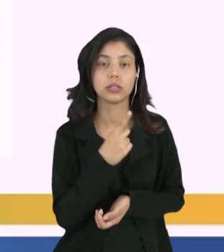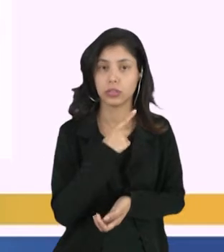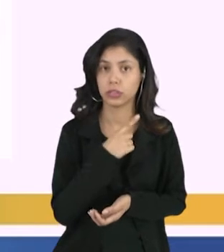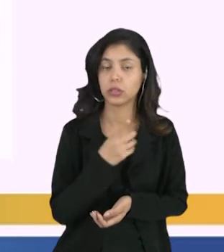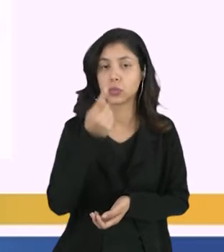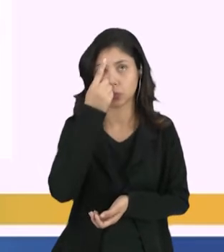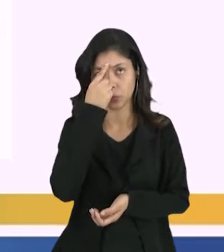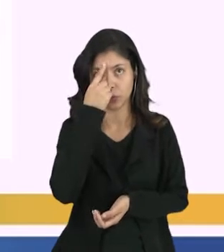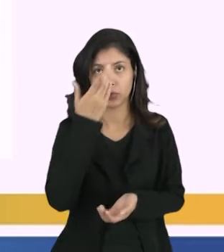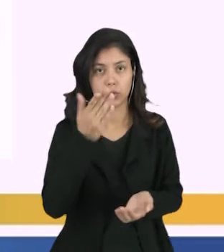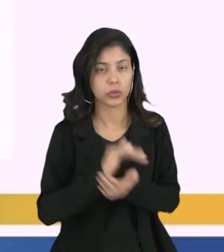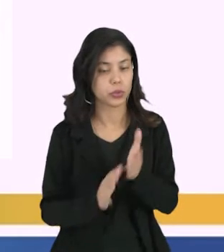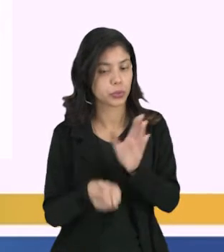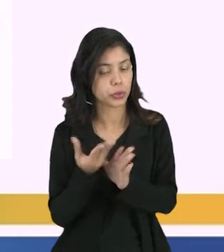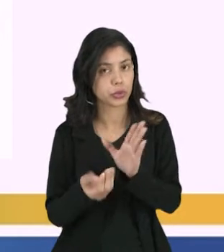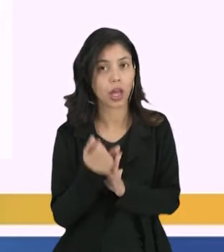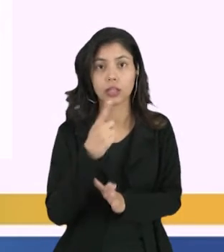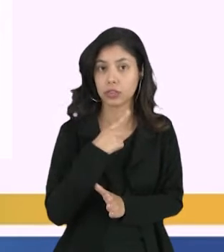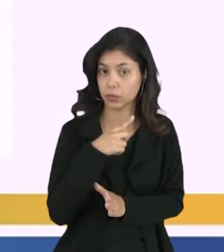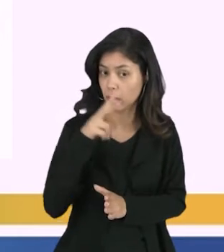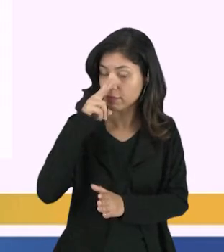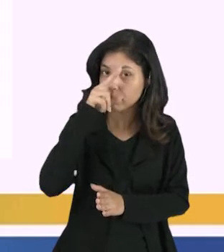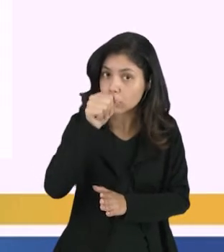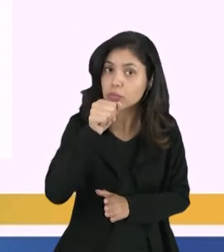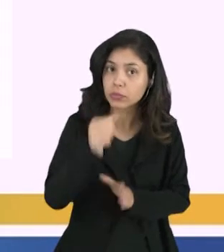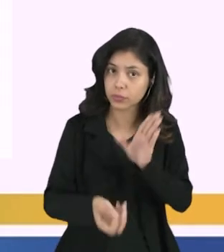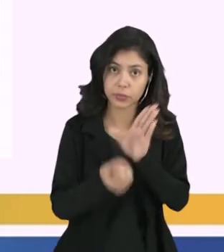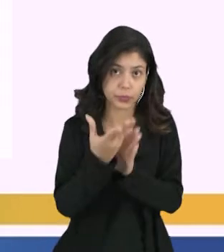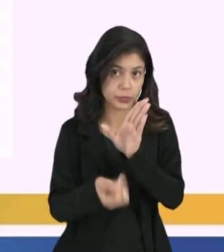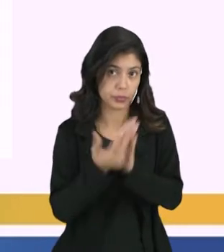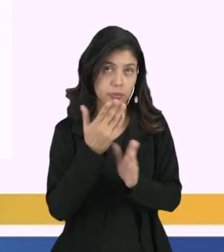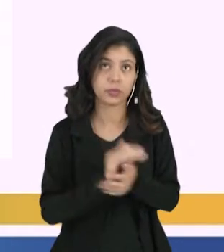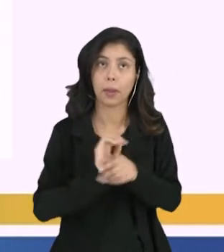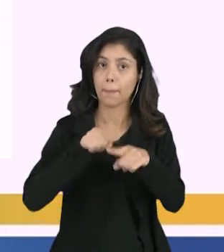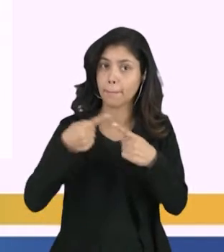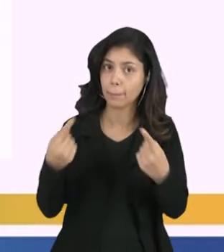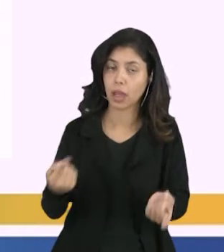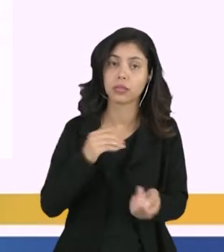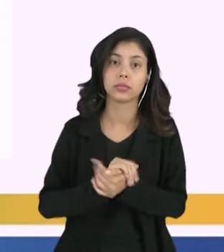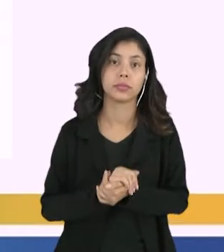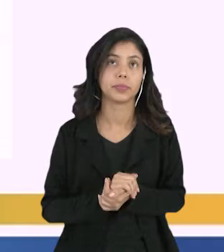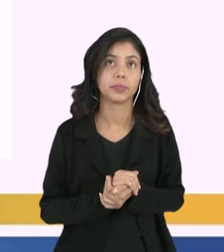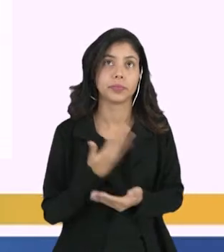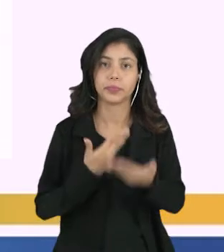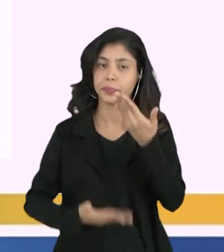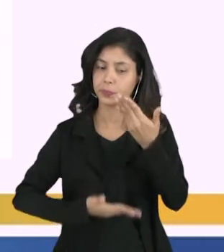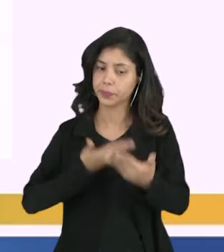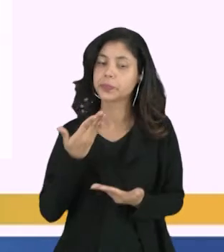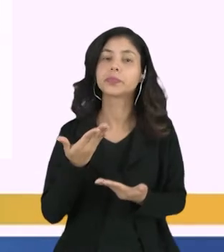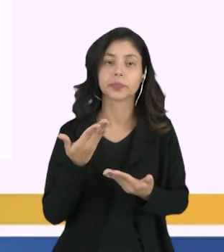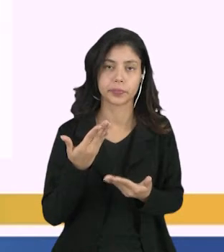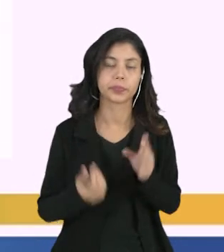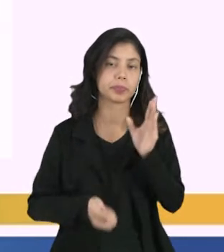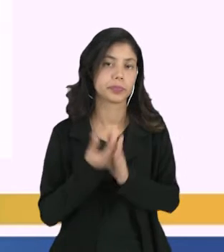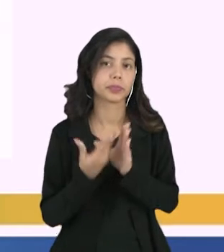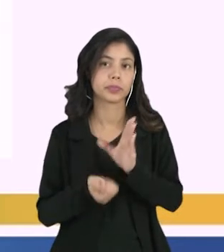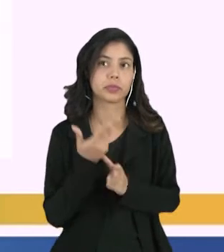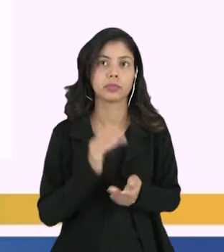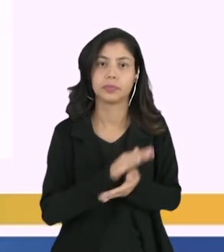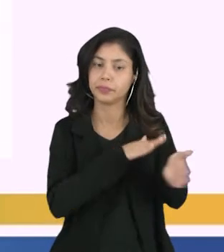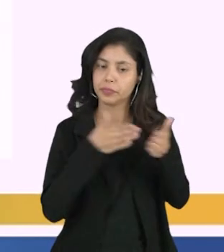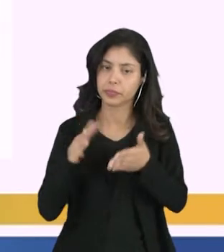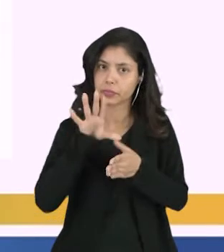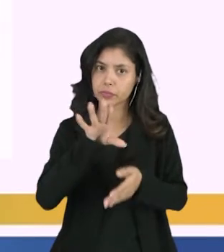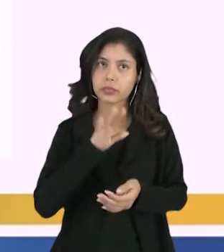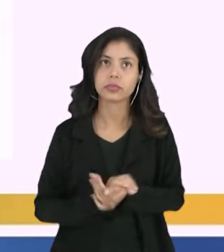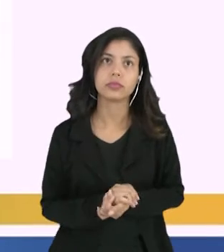modo de produção, nós temos aí as forças produtivas mais as relações de produção. A partir